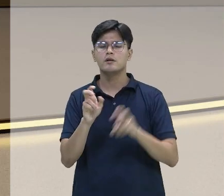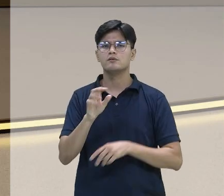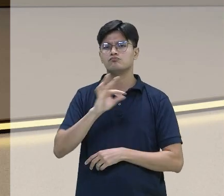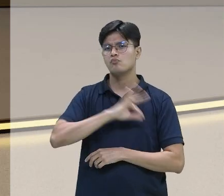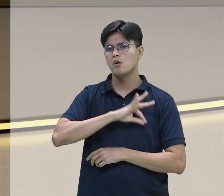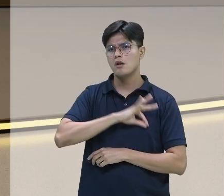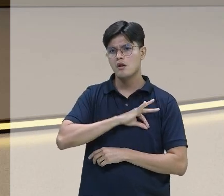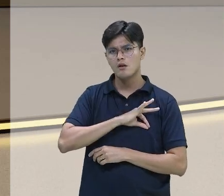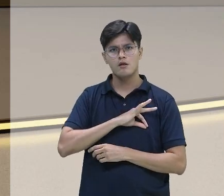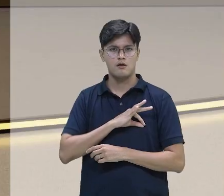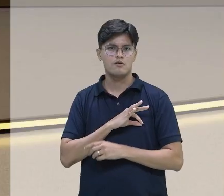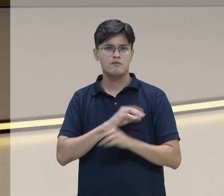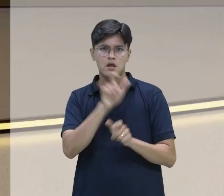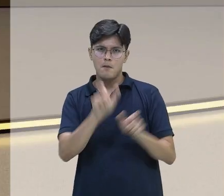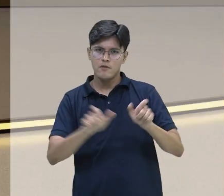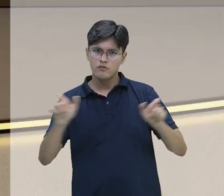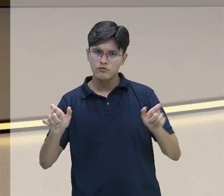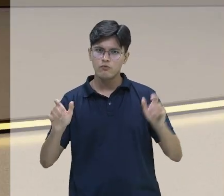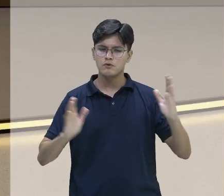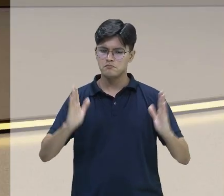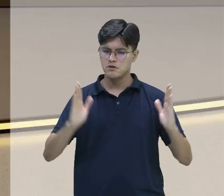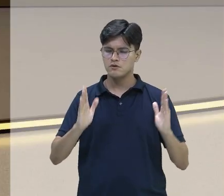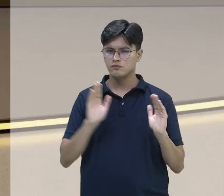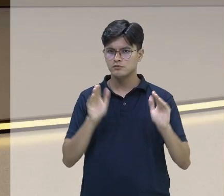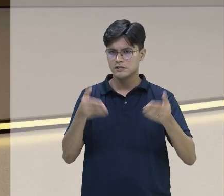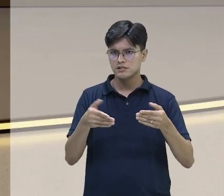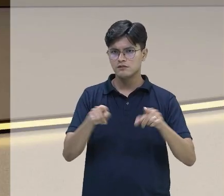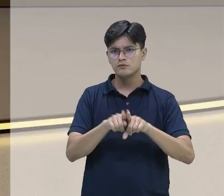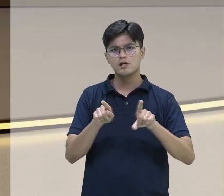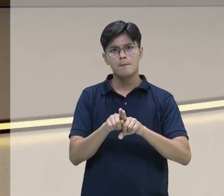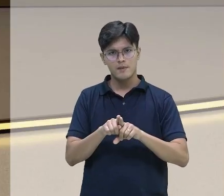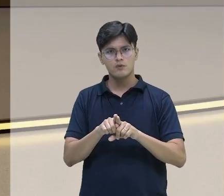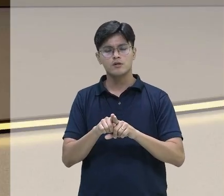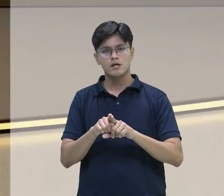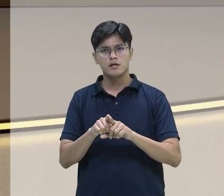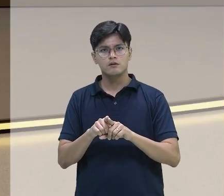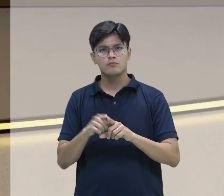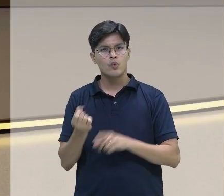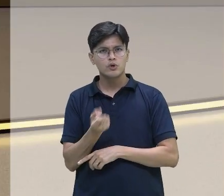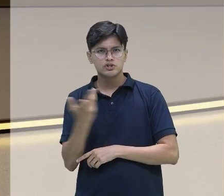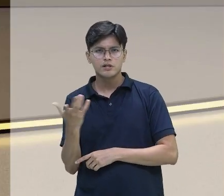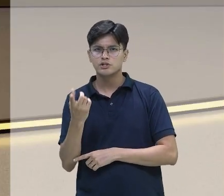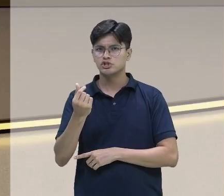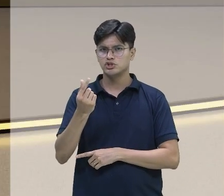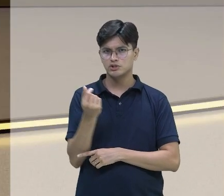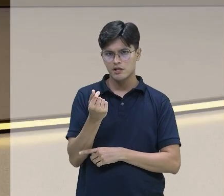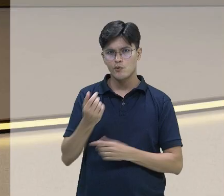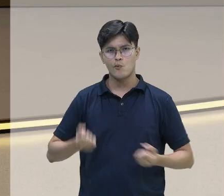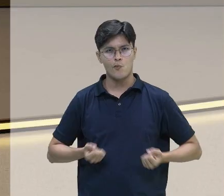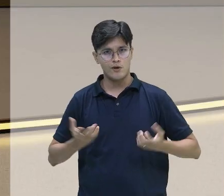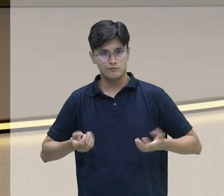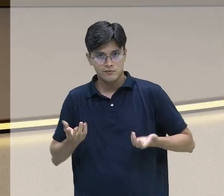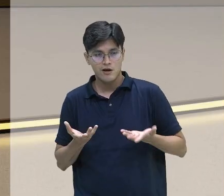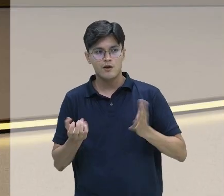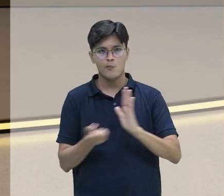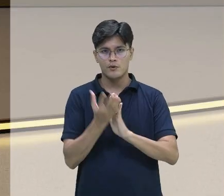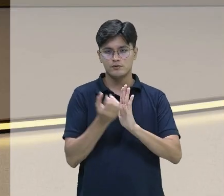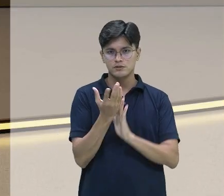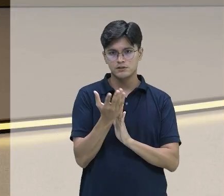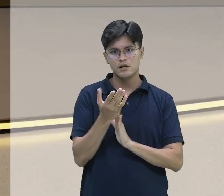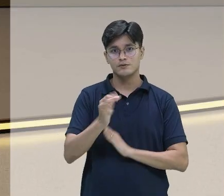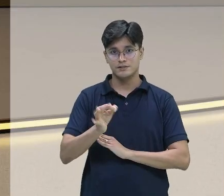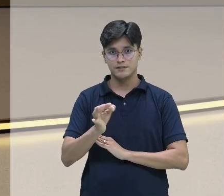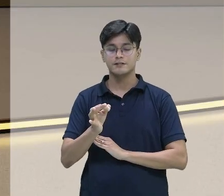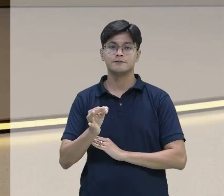determinado período, né? Até mesmo o custo de produção, tá bom? A gente vai tratar sobre isso relacionando aí a equação do primeiro grau.